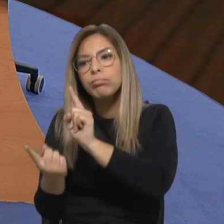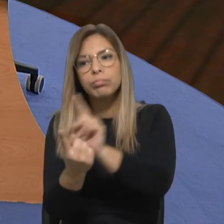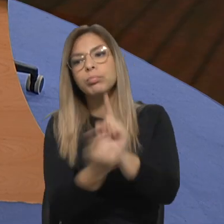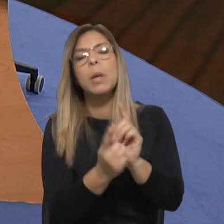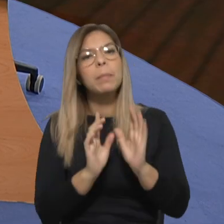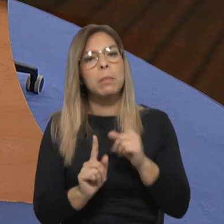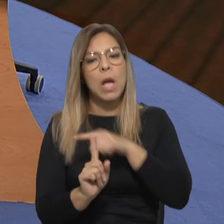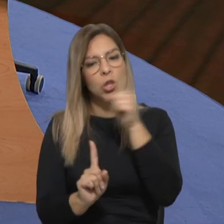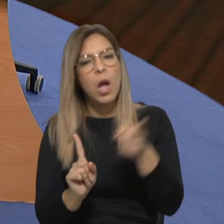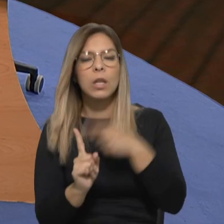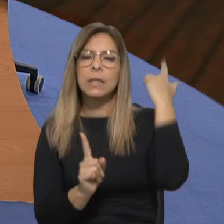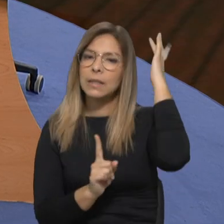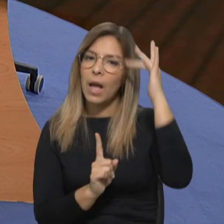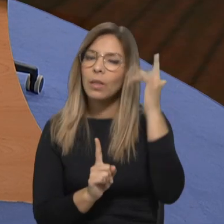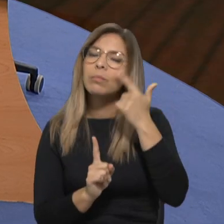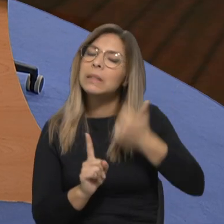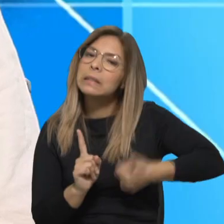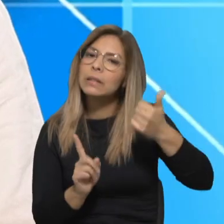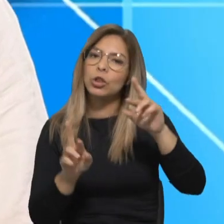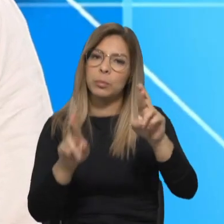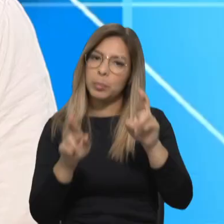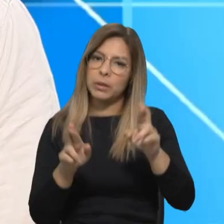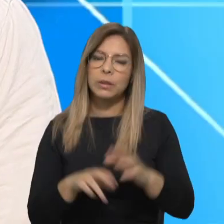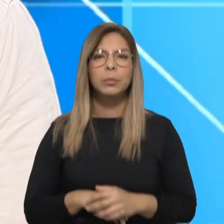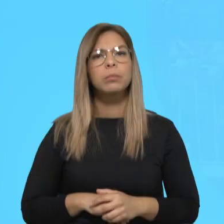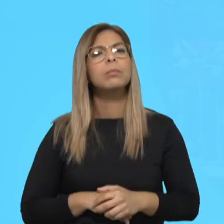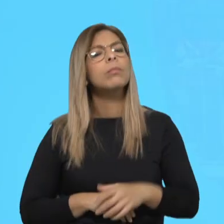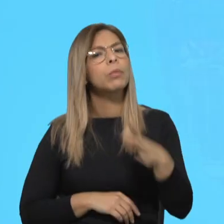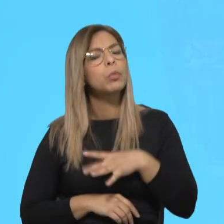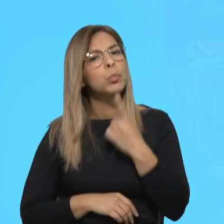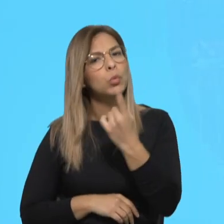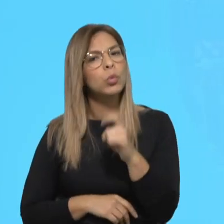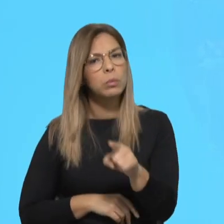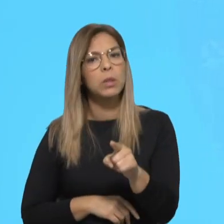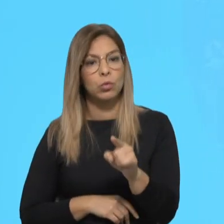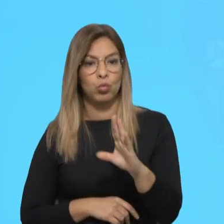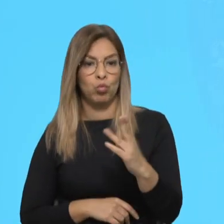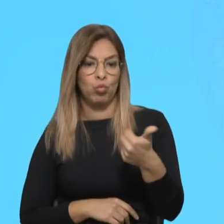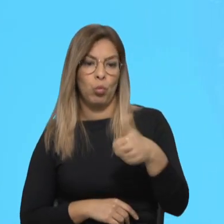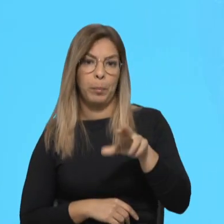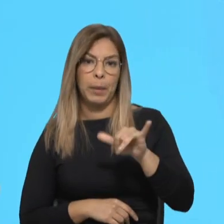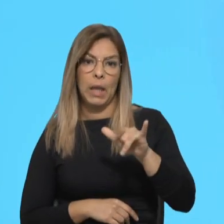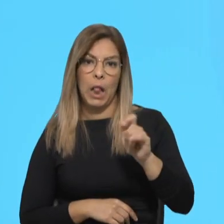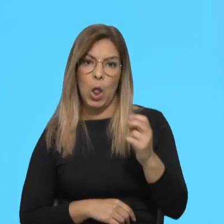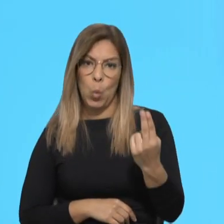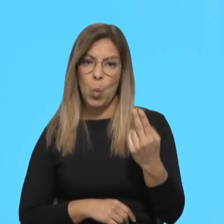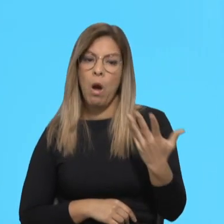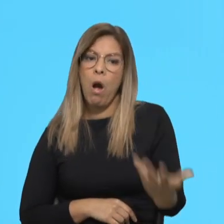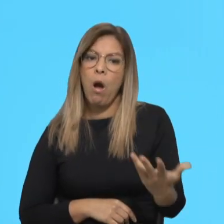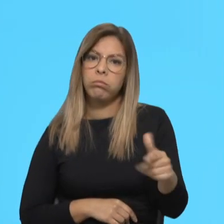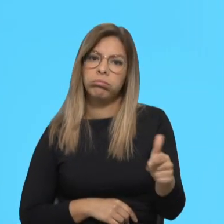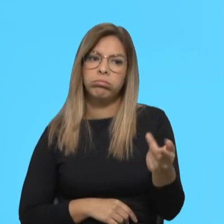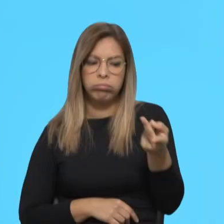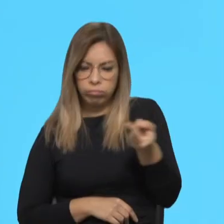jubilar, de um jubileu de esperança. E de que forma é que o jubileu traz para os seus acontecimentos, para o seu